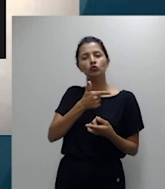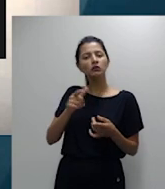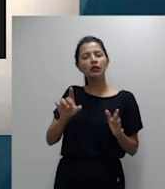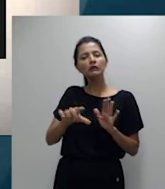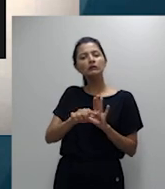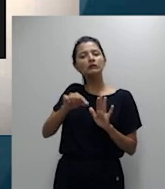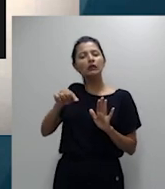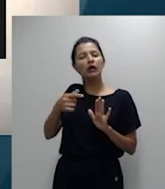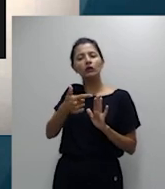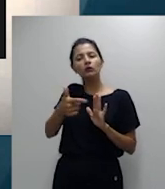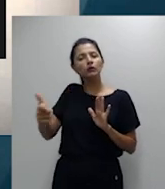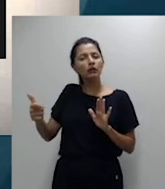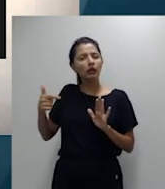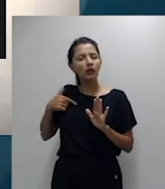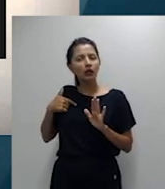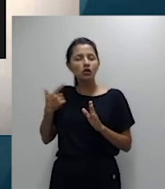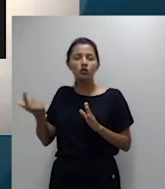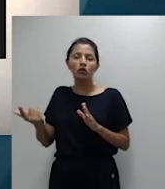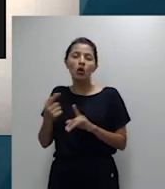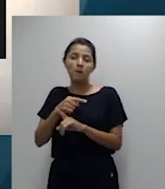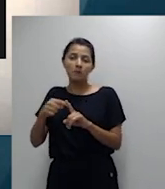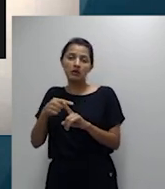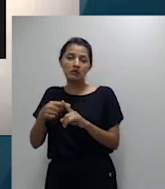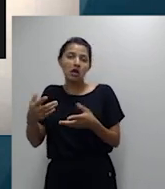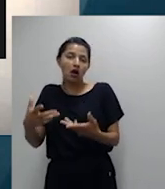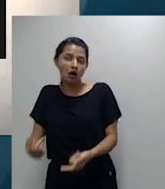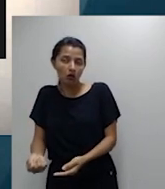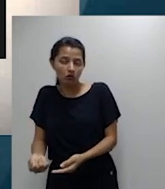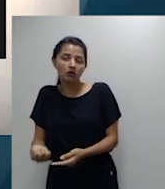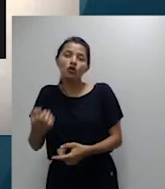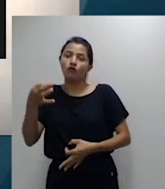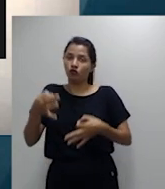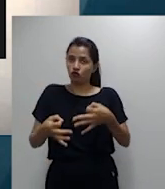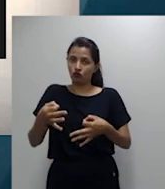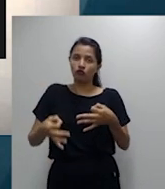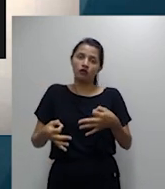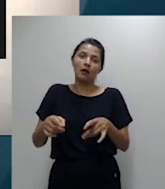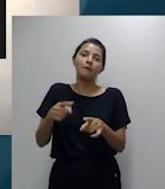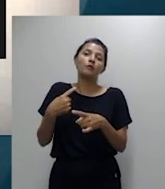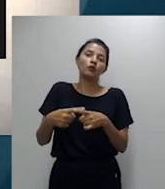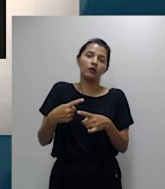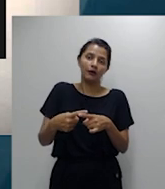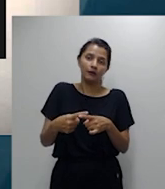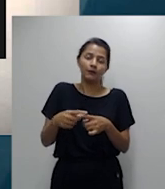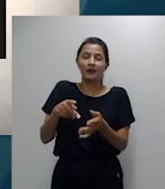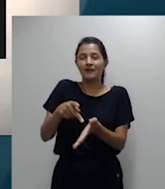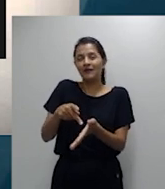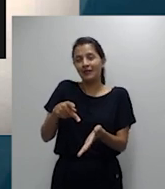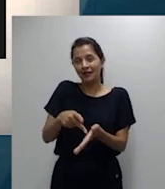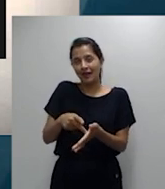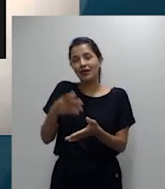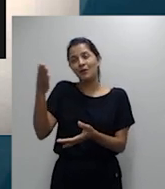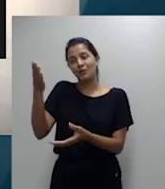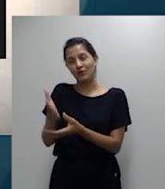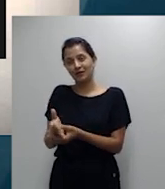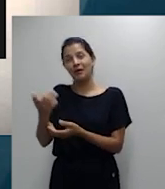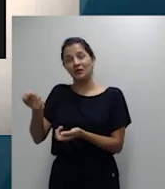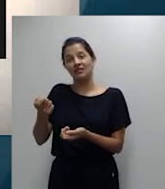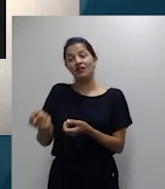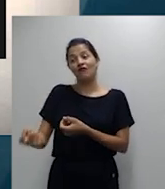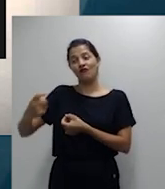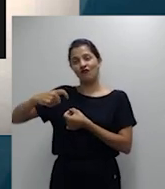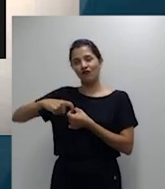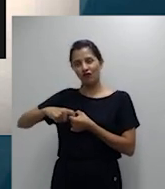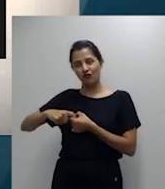e eu tô dando um parcial provimento de vou ficar porque é na realidade o processo Será que retornar